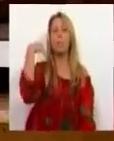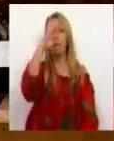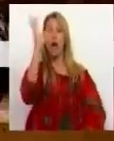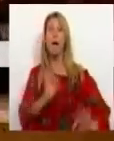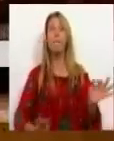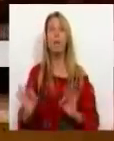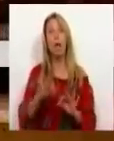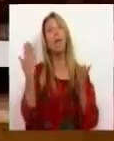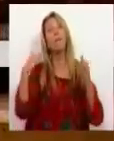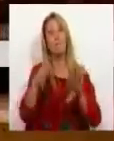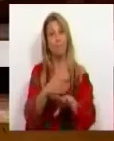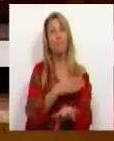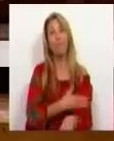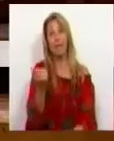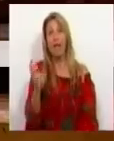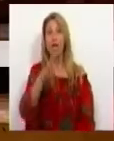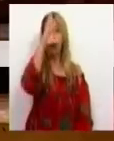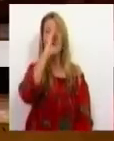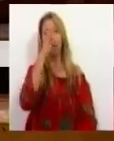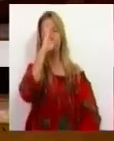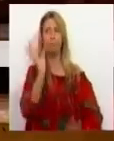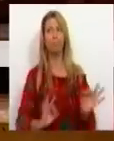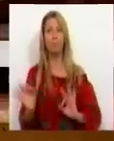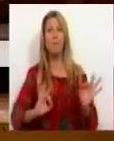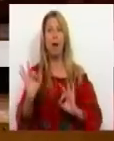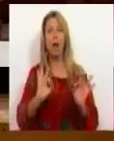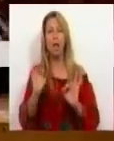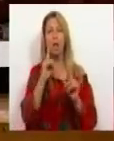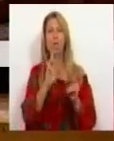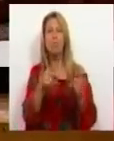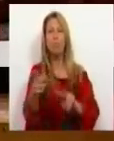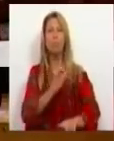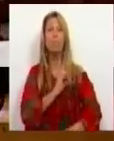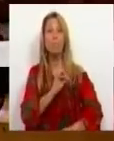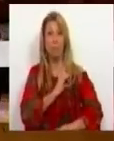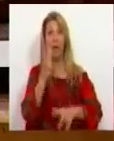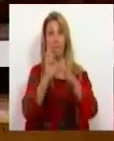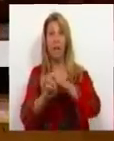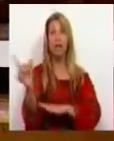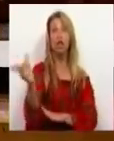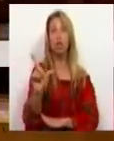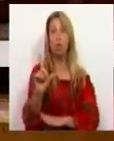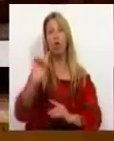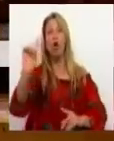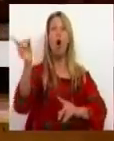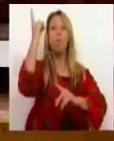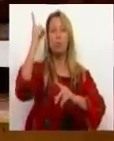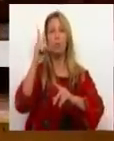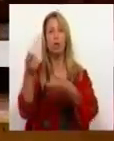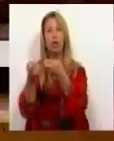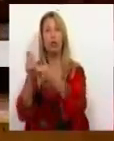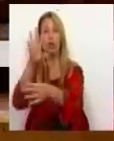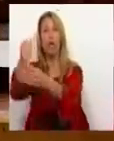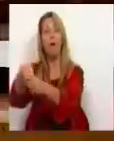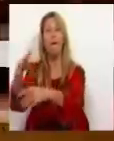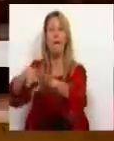o anterior governo andava mais entretido a preparar a privatização da exploração do metro de Lisboa do que em gerir a operação do mesmo.